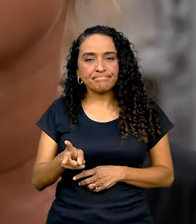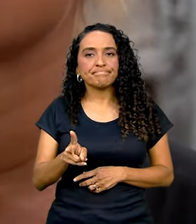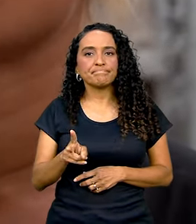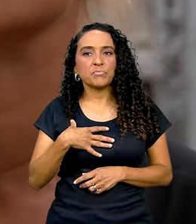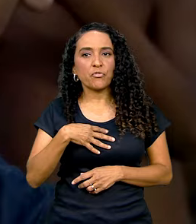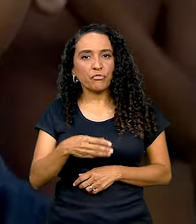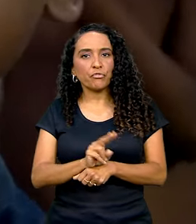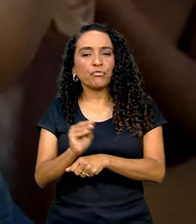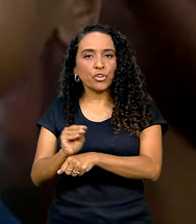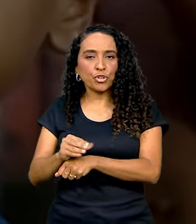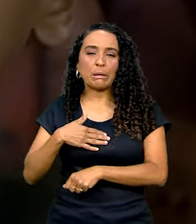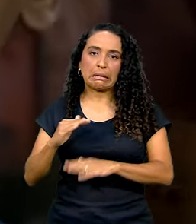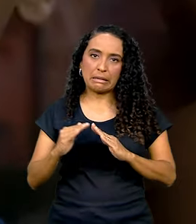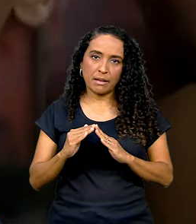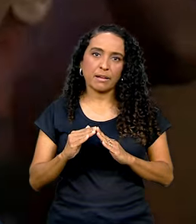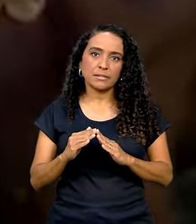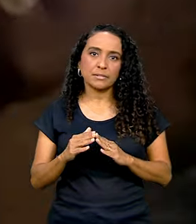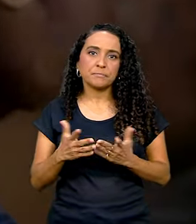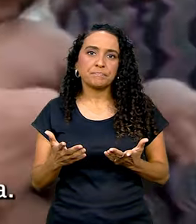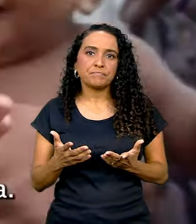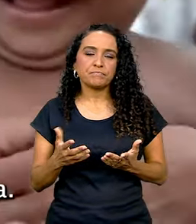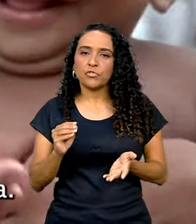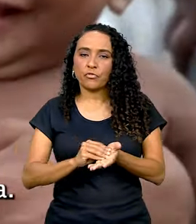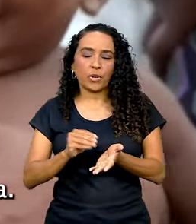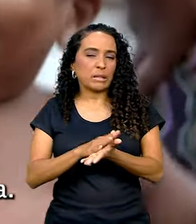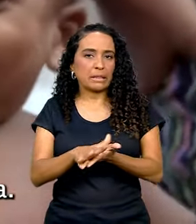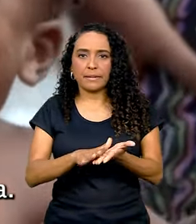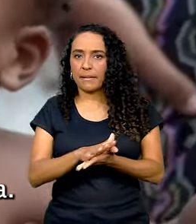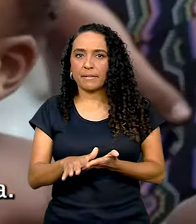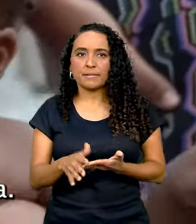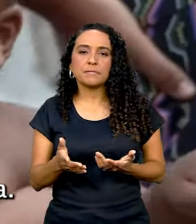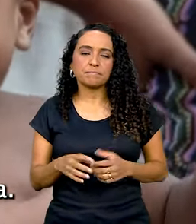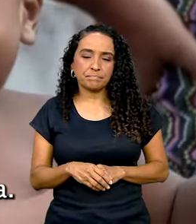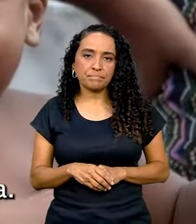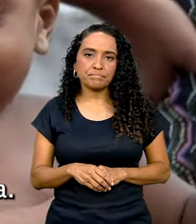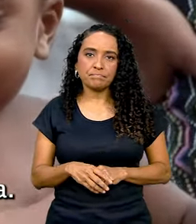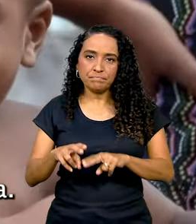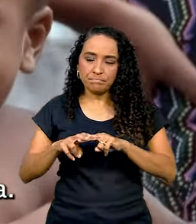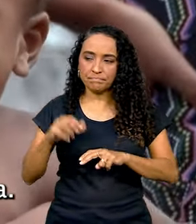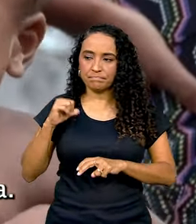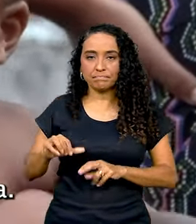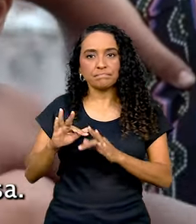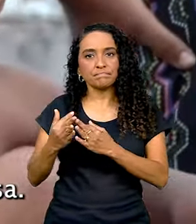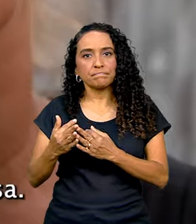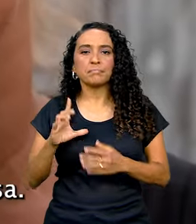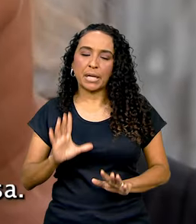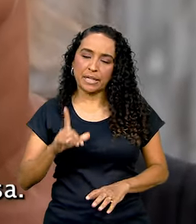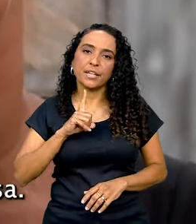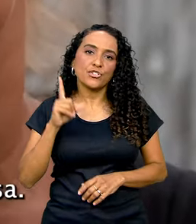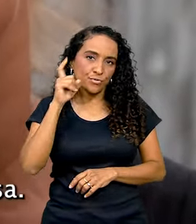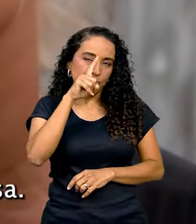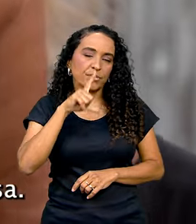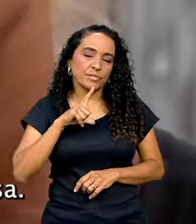para manter meus filhos na minha casa deixa de faltar nada Uma bolsa mas ainda